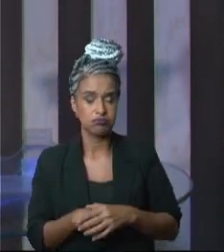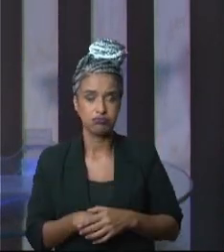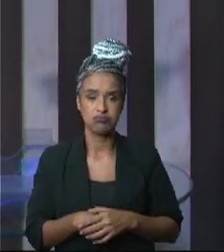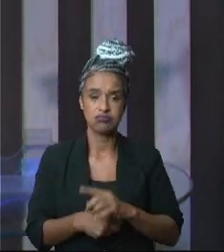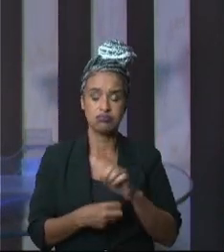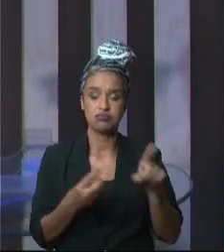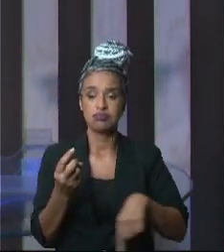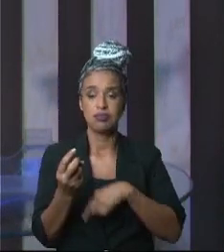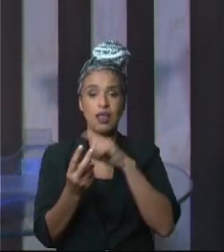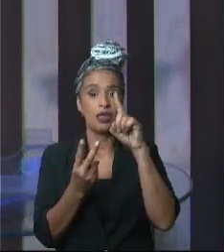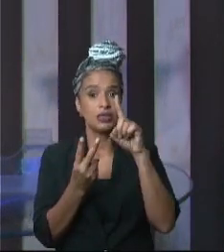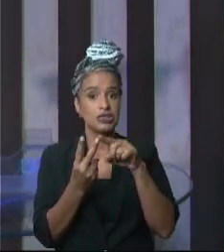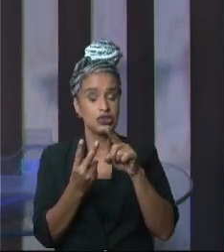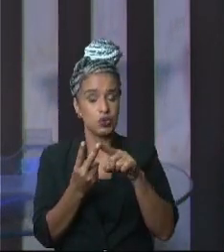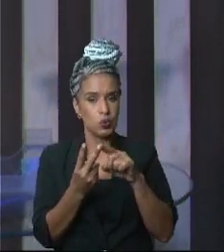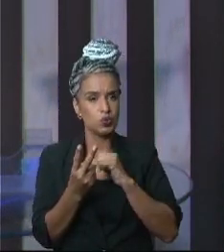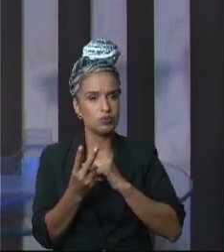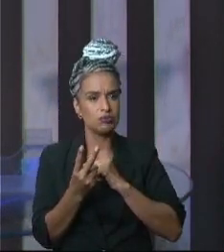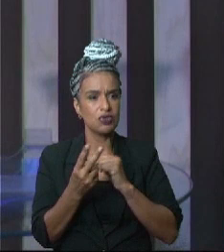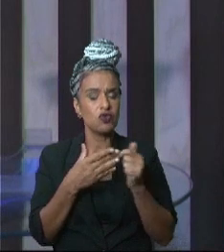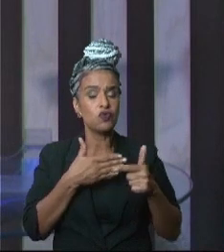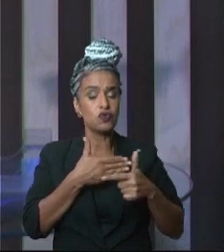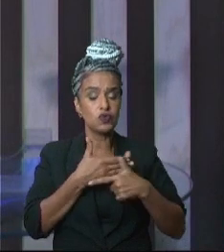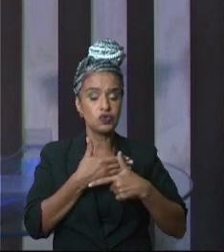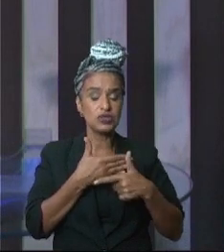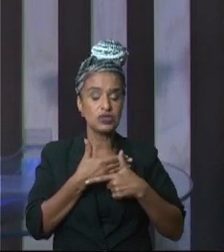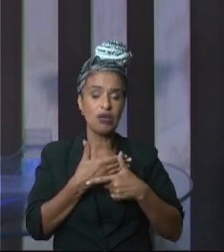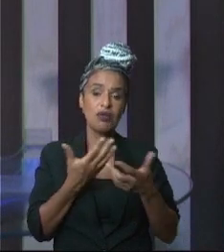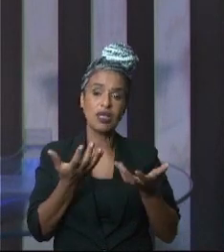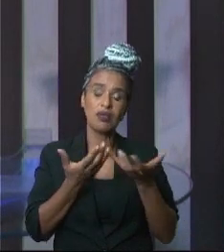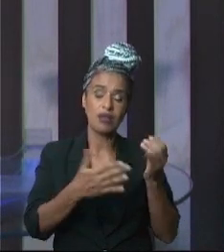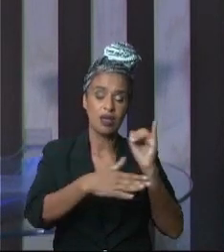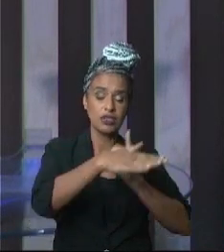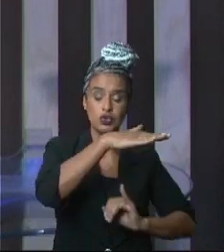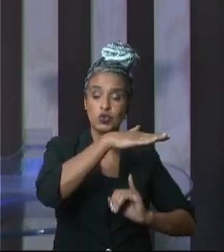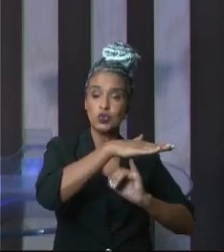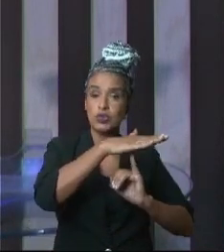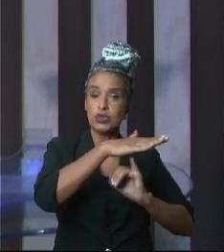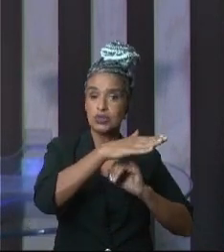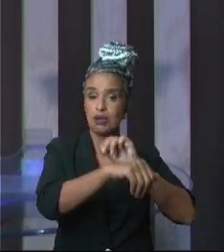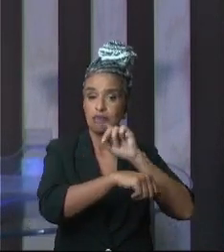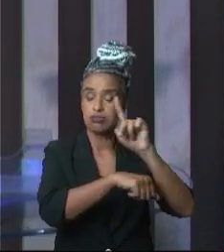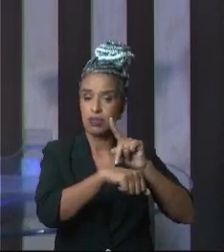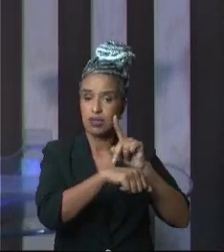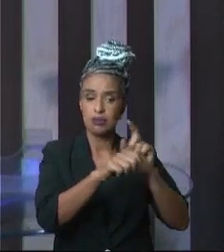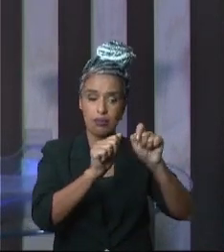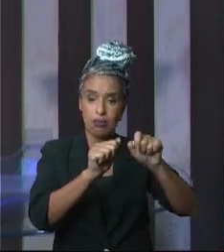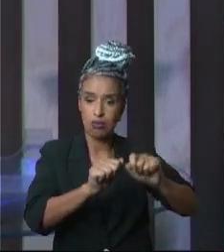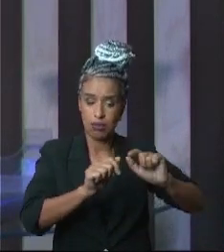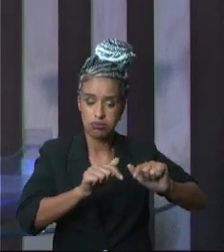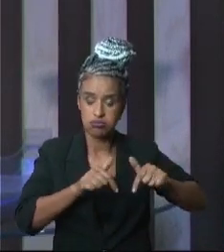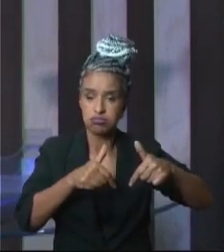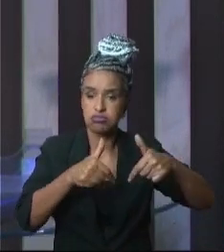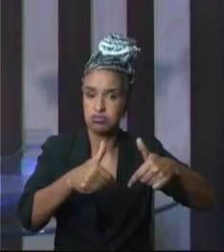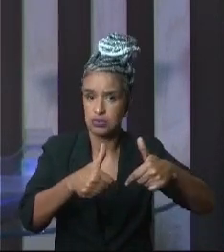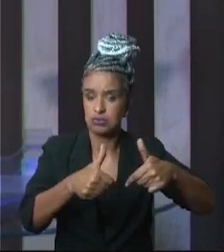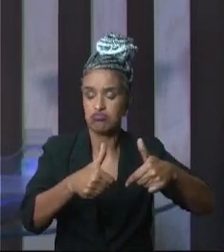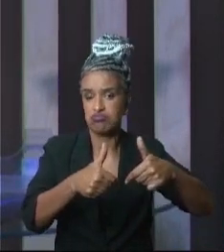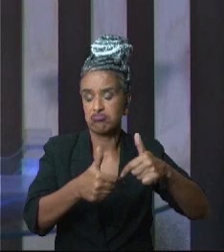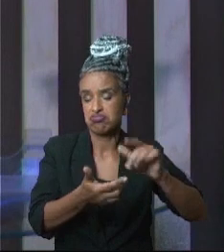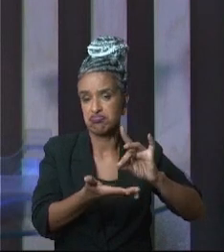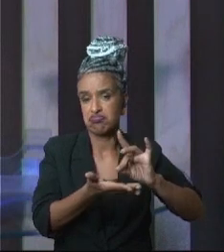A segunda pergunta é: que papel a gente quer dar para as organizações internacionais para que elas sejam capazes de